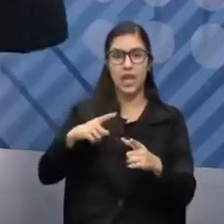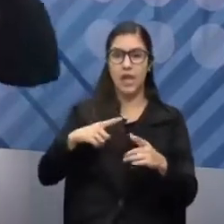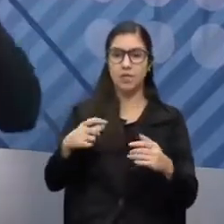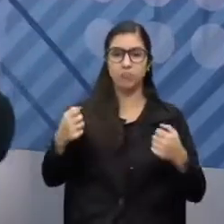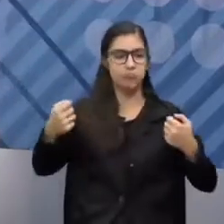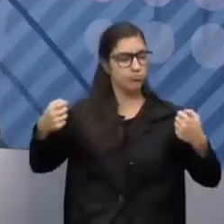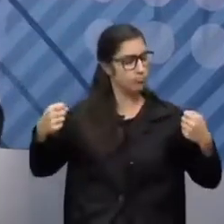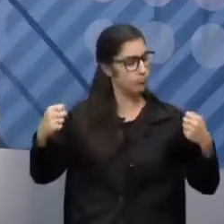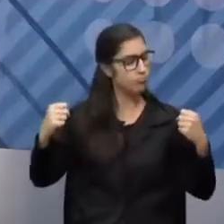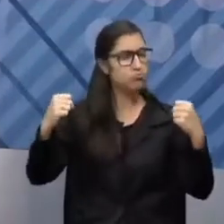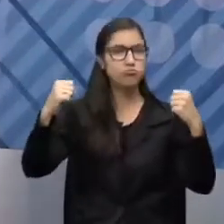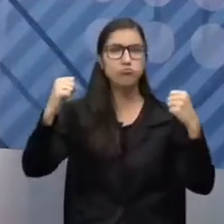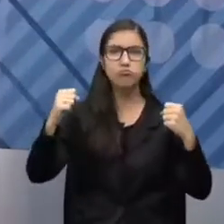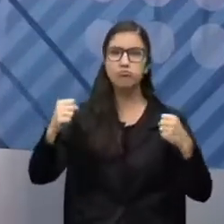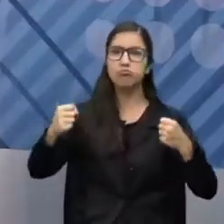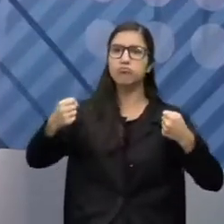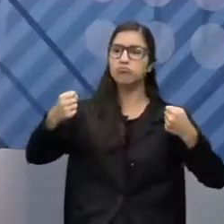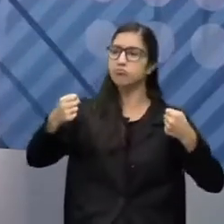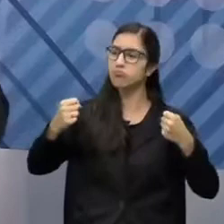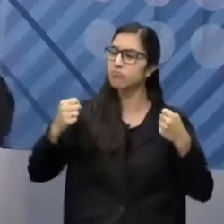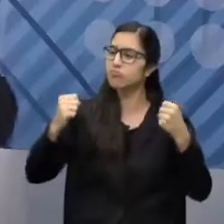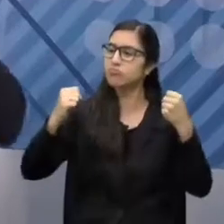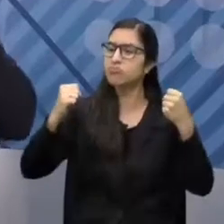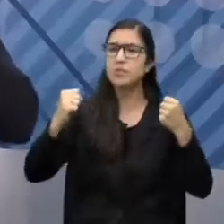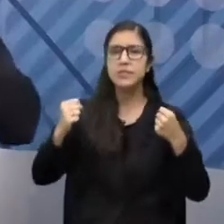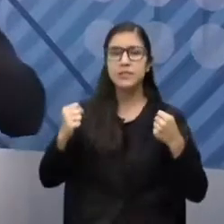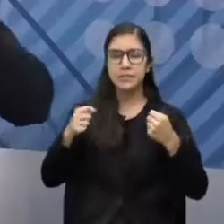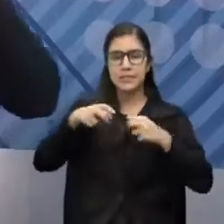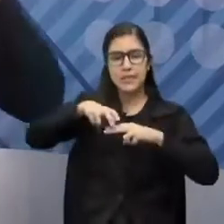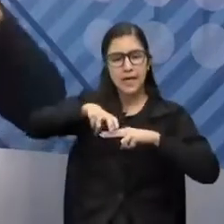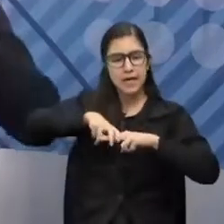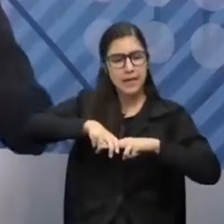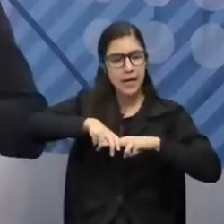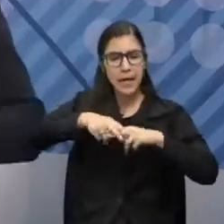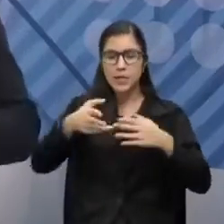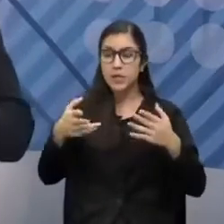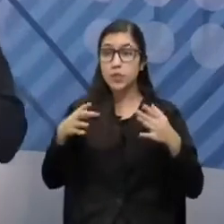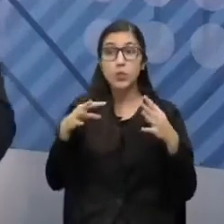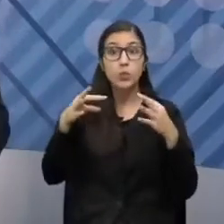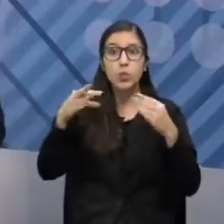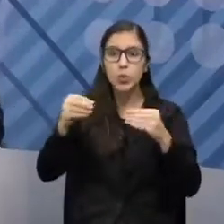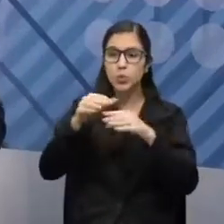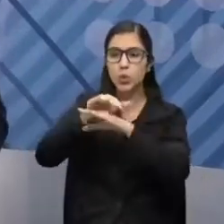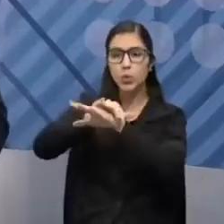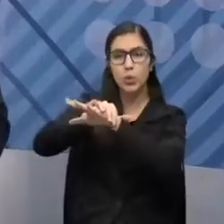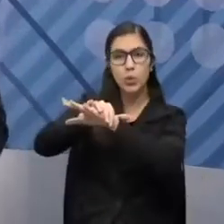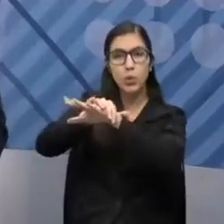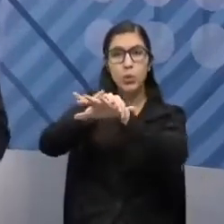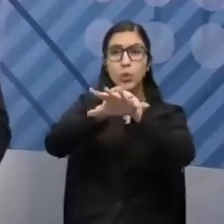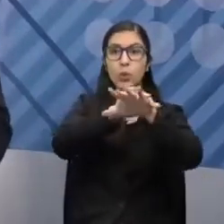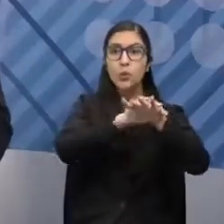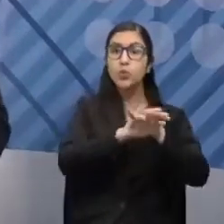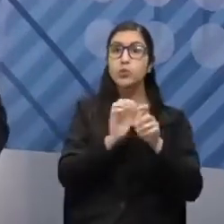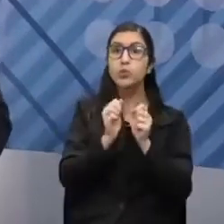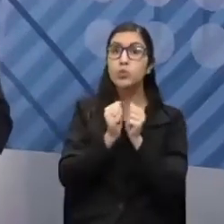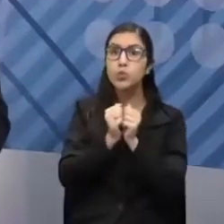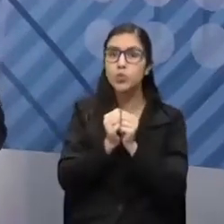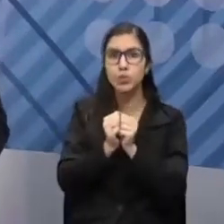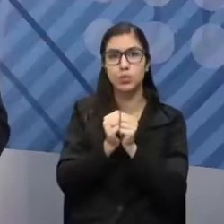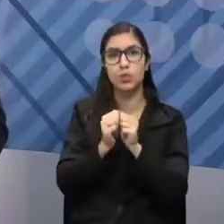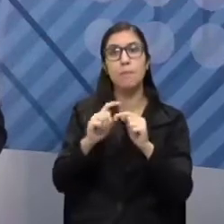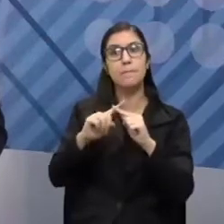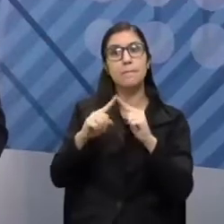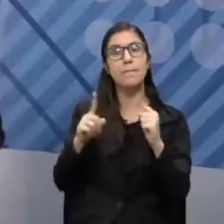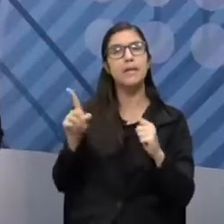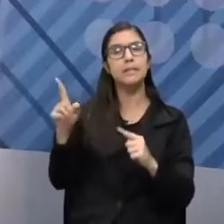segurar a mãozinha, onde ele vai sentar. Então, todo o movimento exploratório, junto com a criança, mas ele